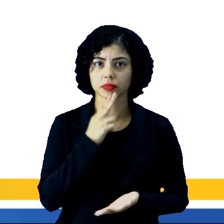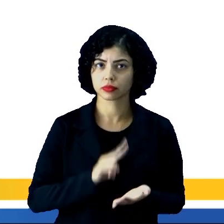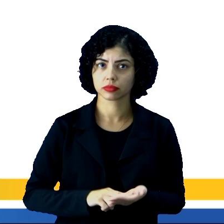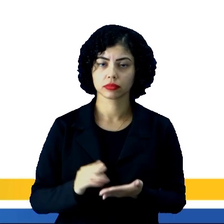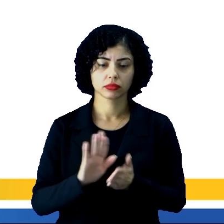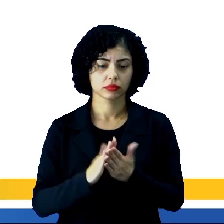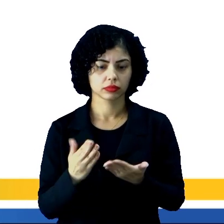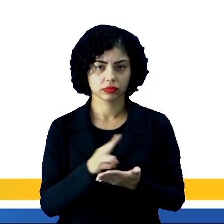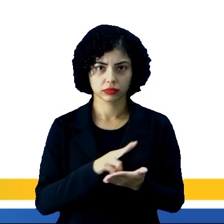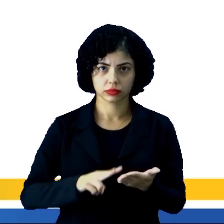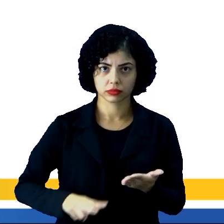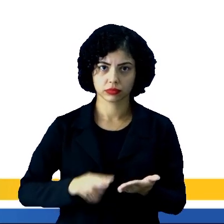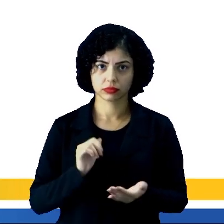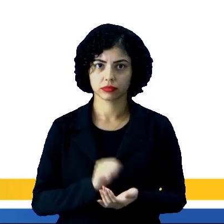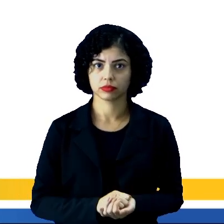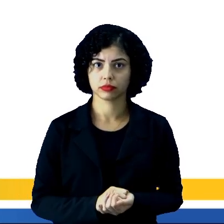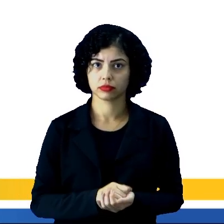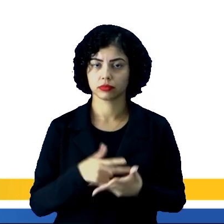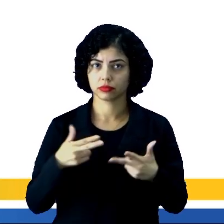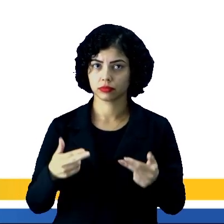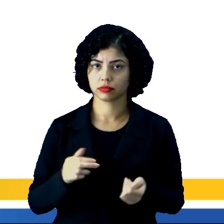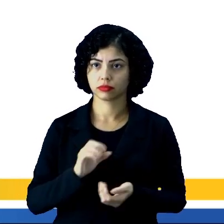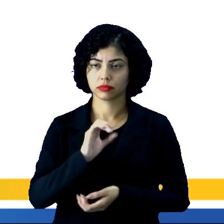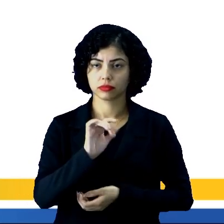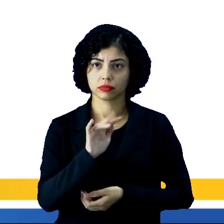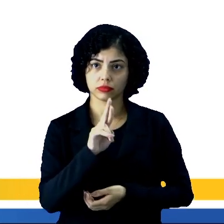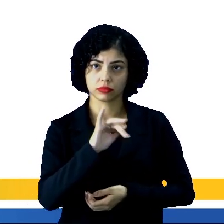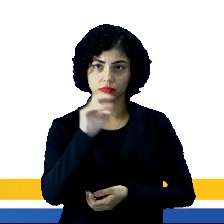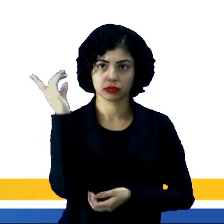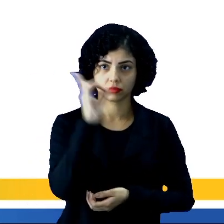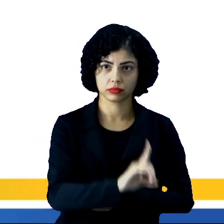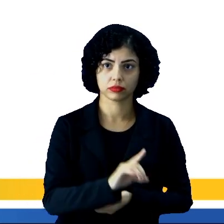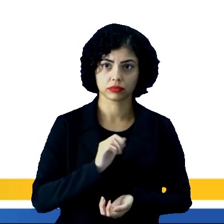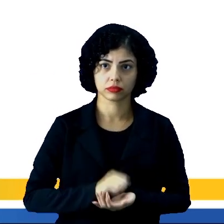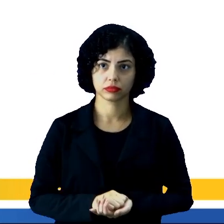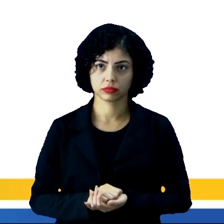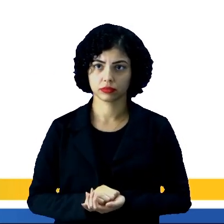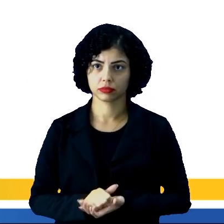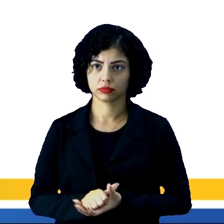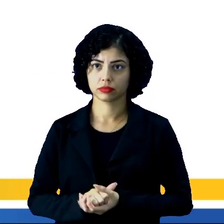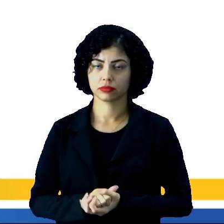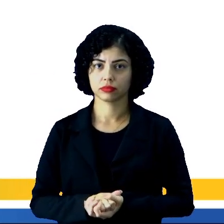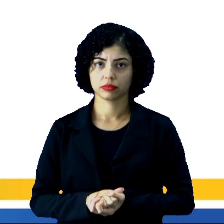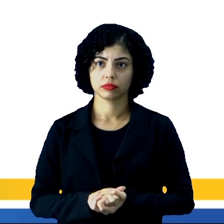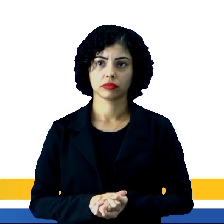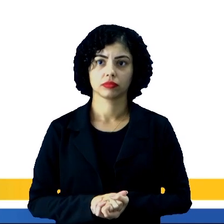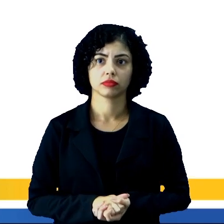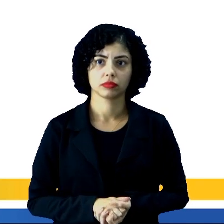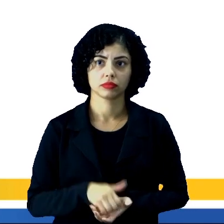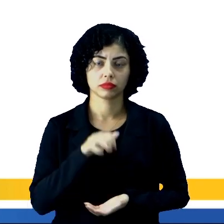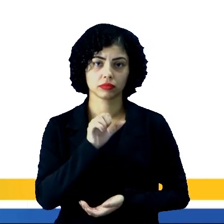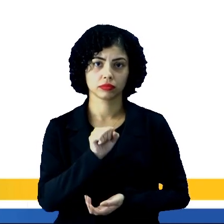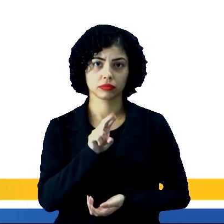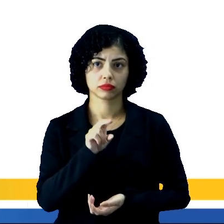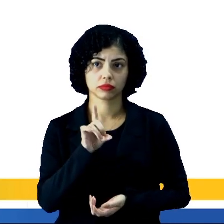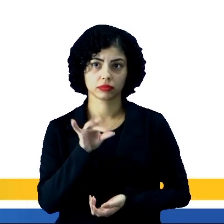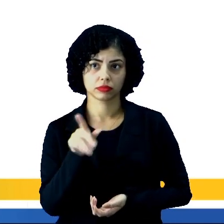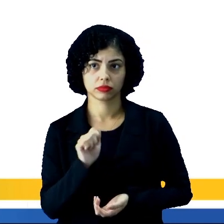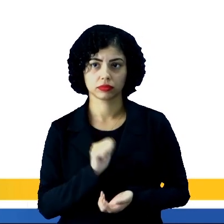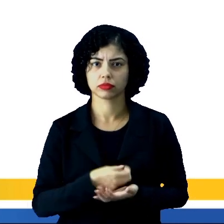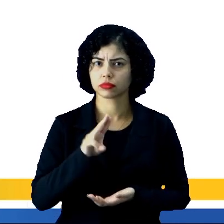um livro então ler um livro então um objeto direto Suzana mirou ele relógio Suzano olhou